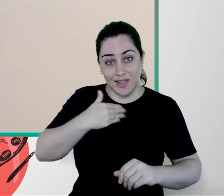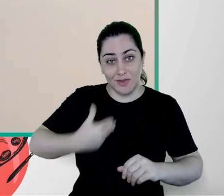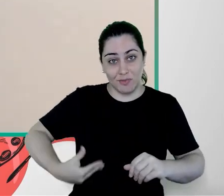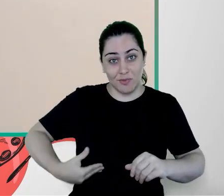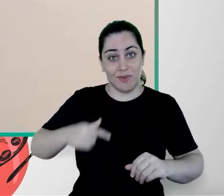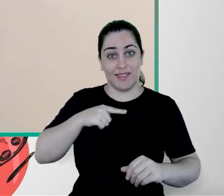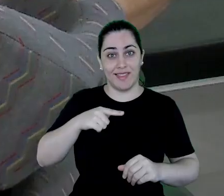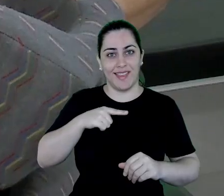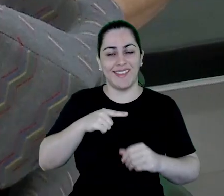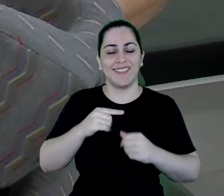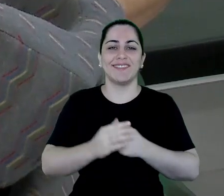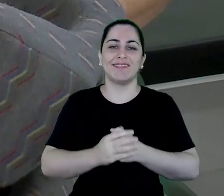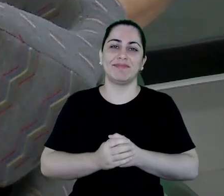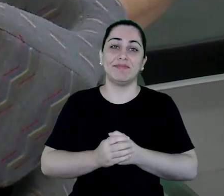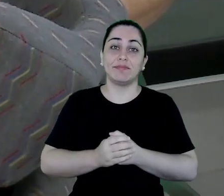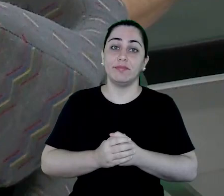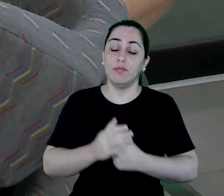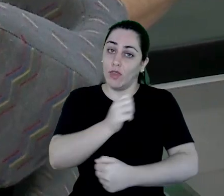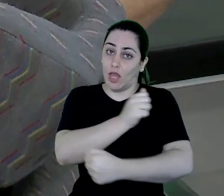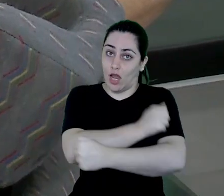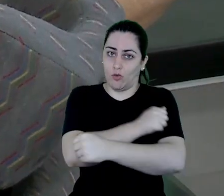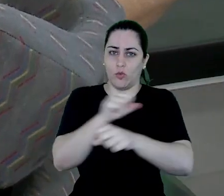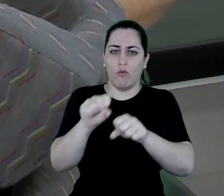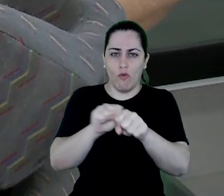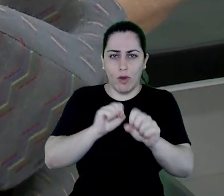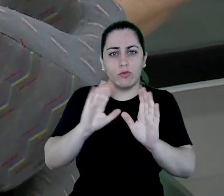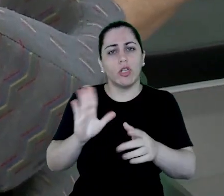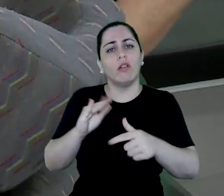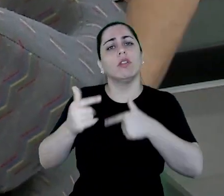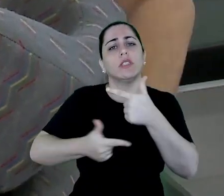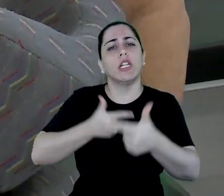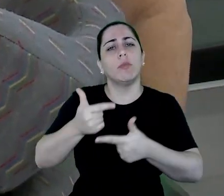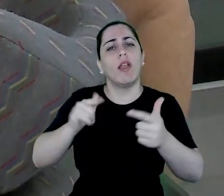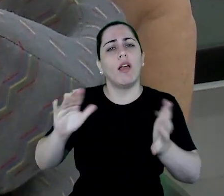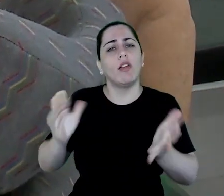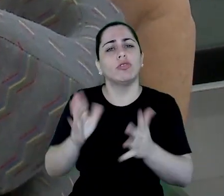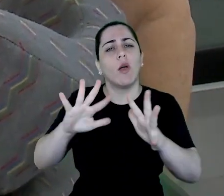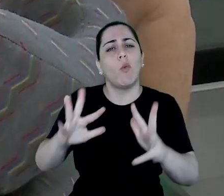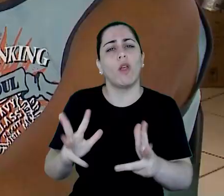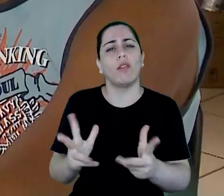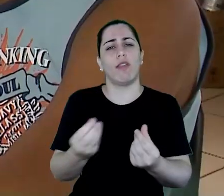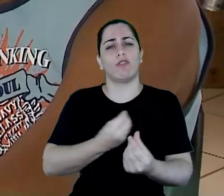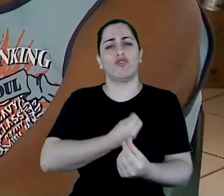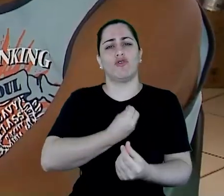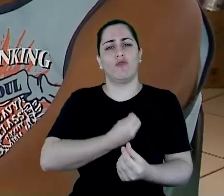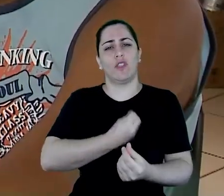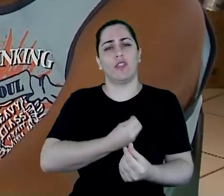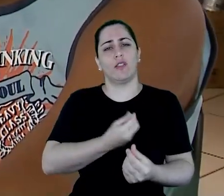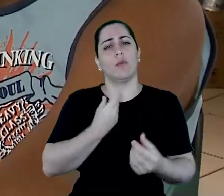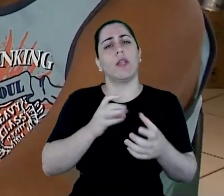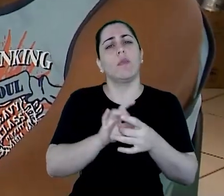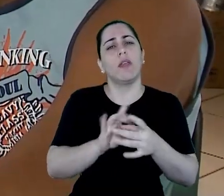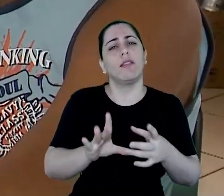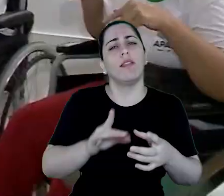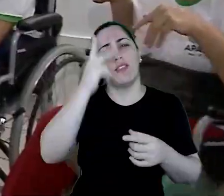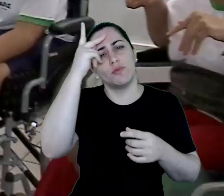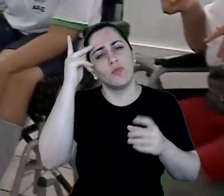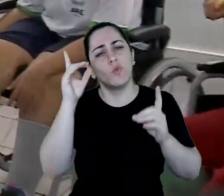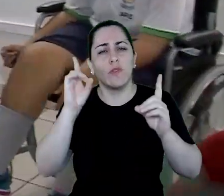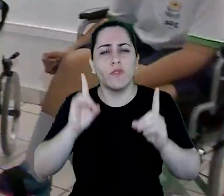tem para oferecer. O estudante formado atuará na promoção da qualidade de vida e autonomia dos